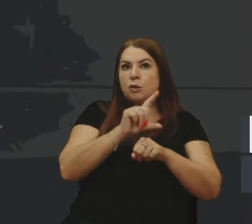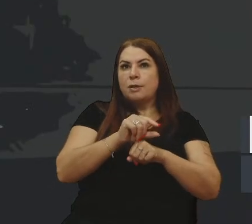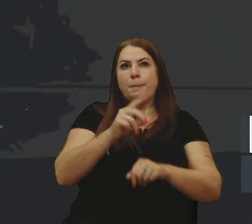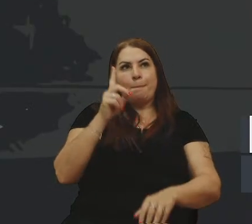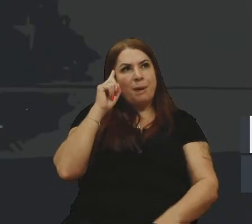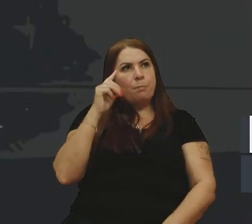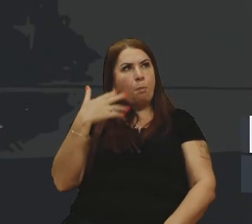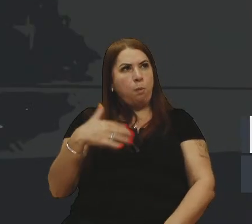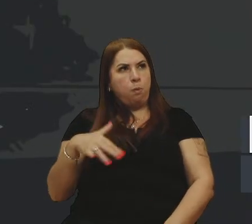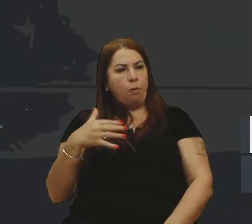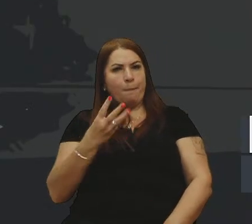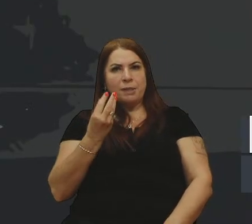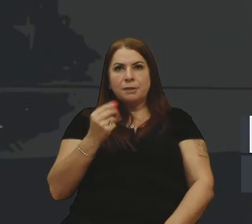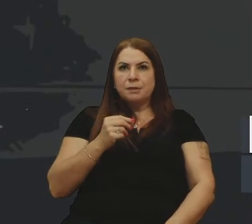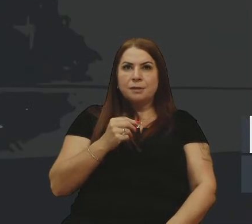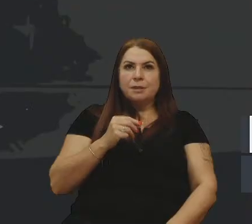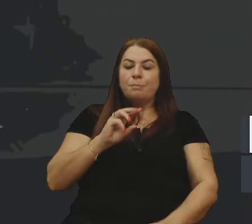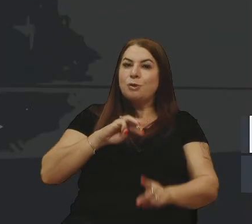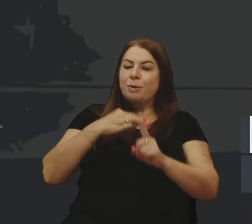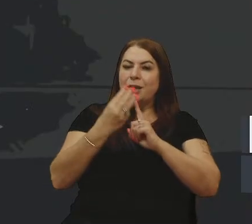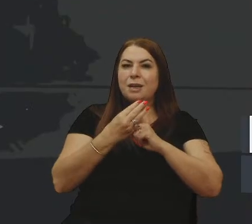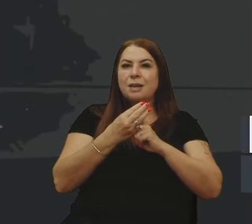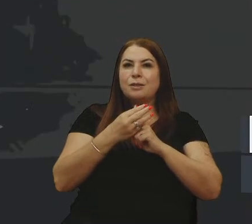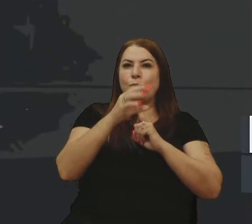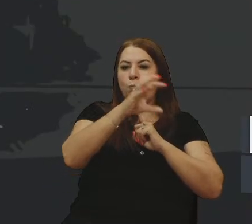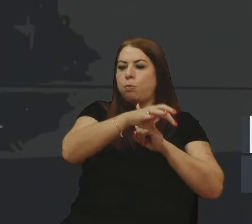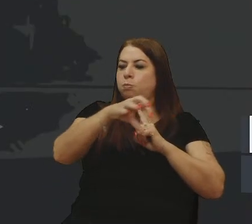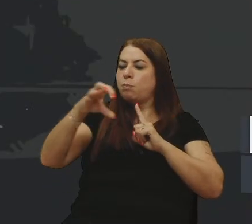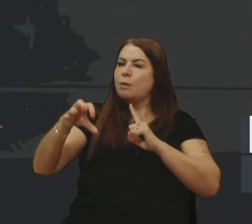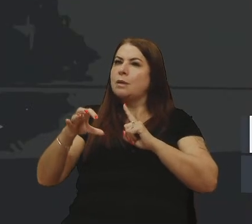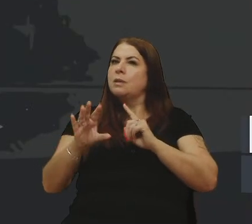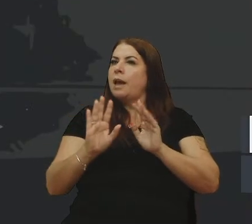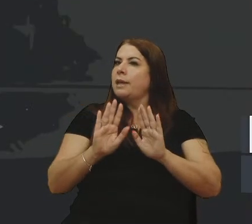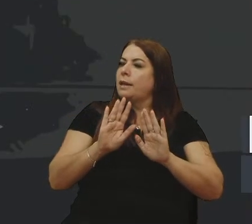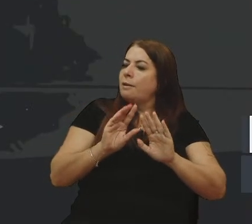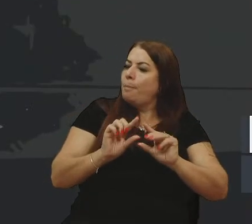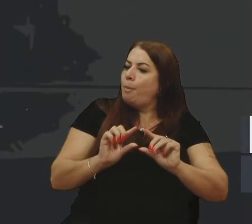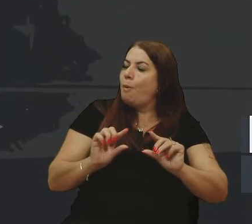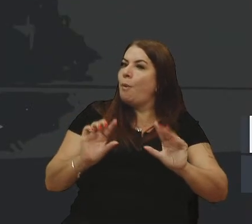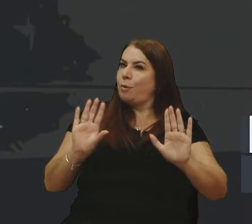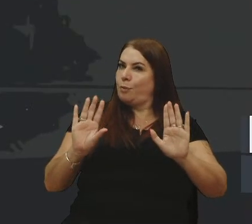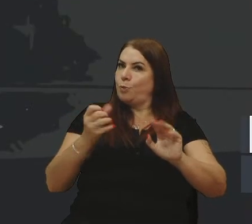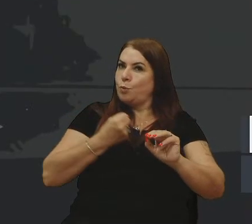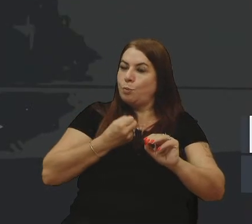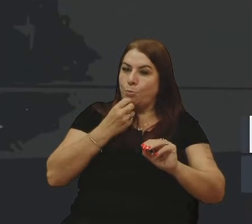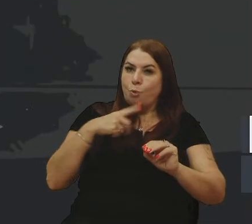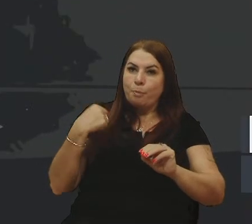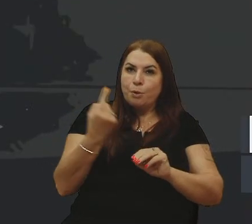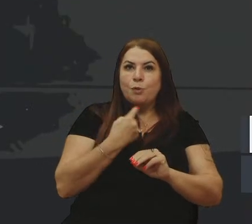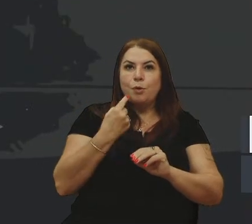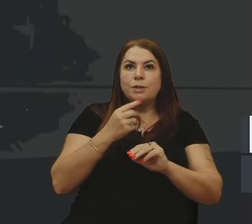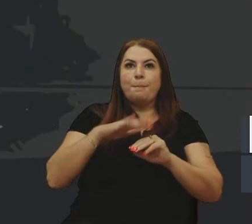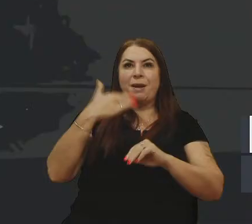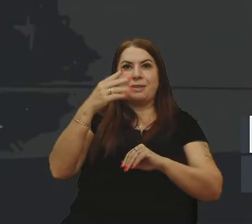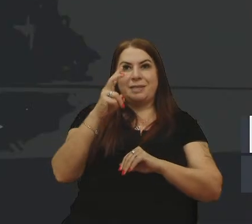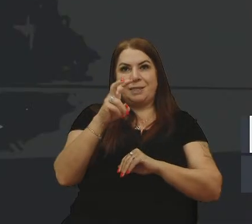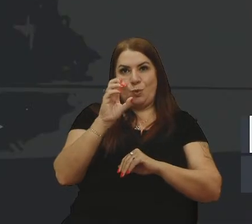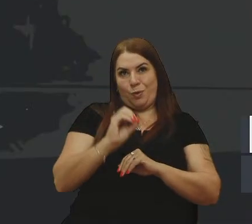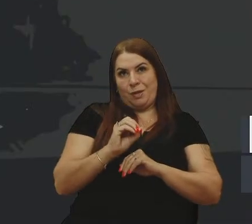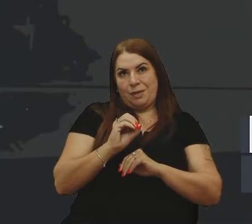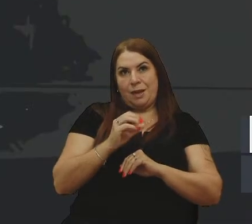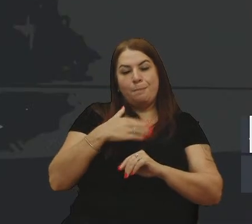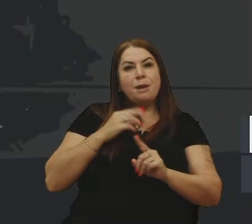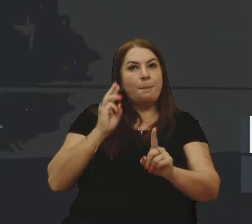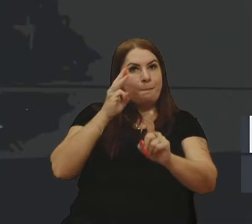bastante, mas, na verdade, para o mercado de franquias é uma zona ainda cinzenta. Número bom para nós é acima de 50. E a minha